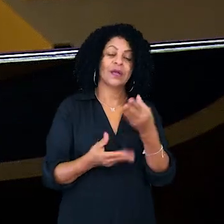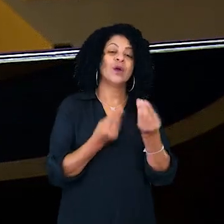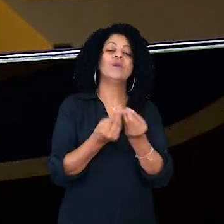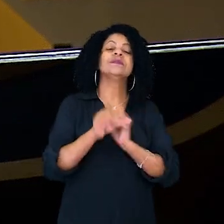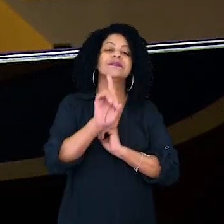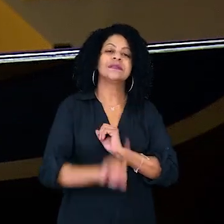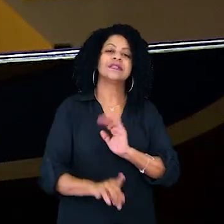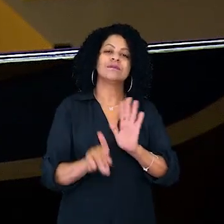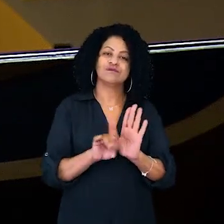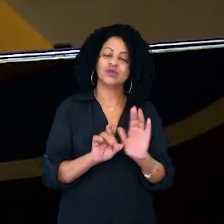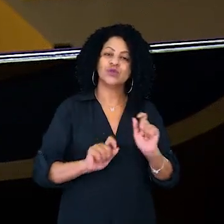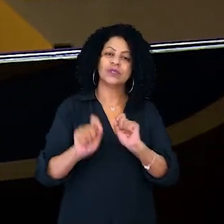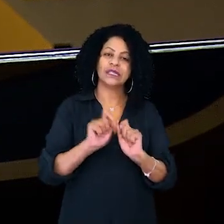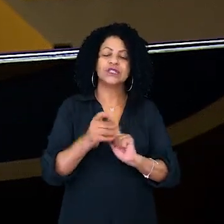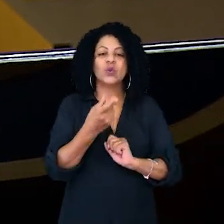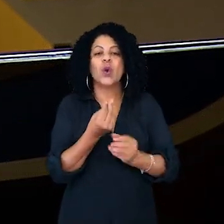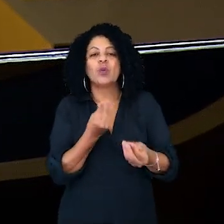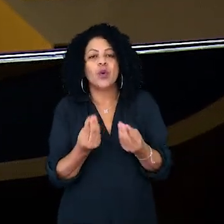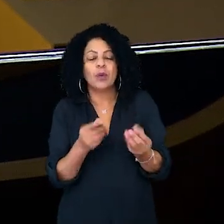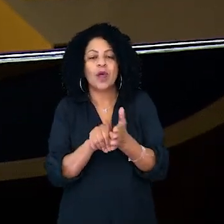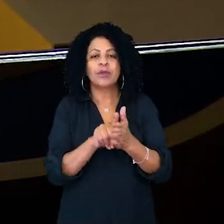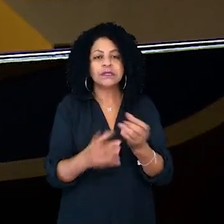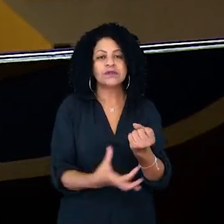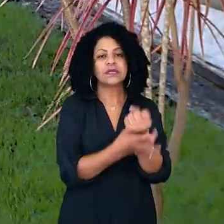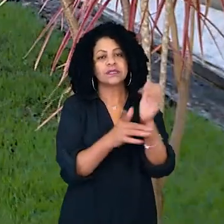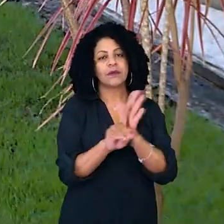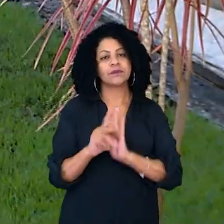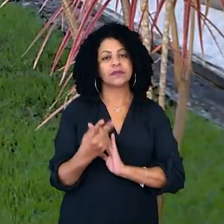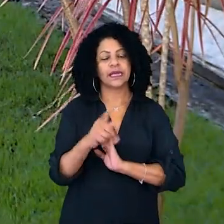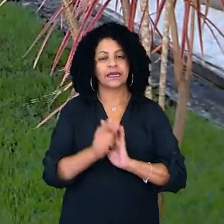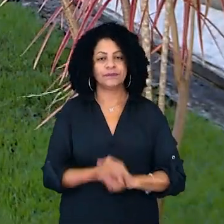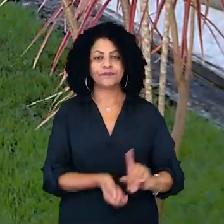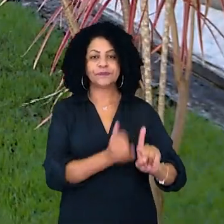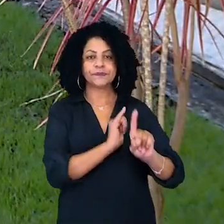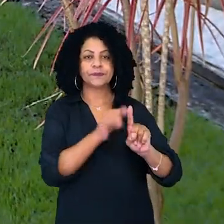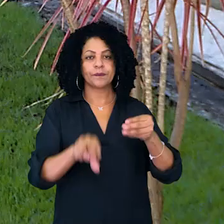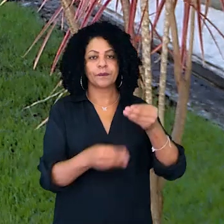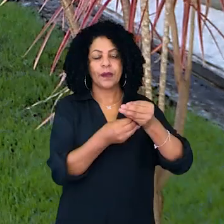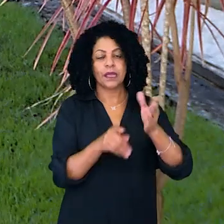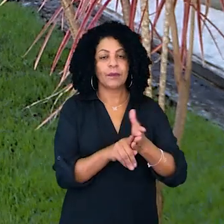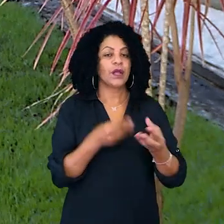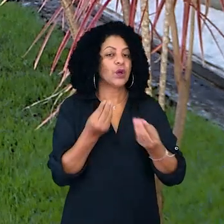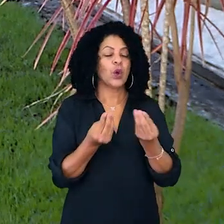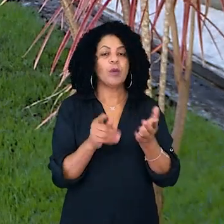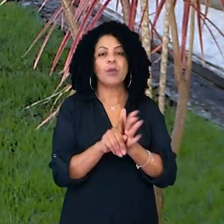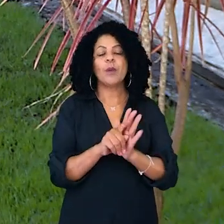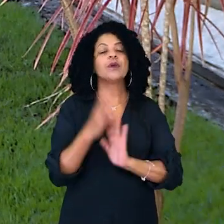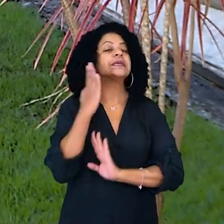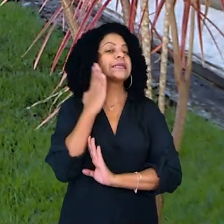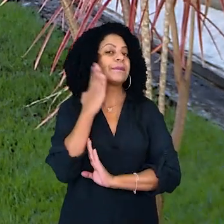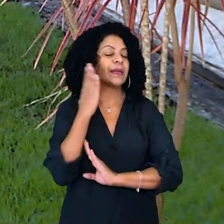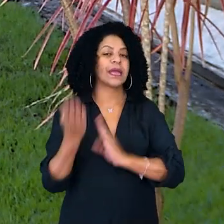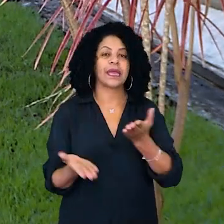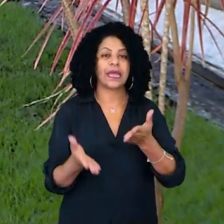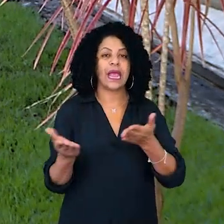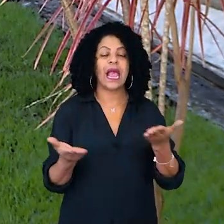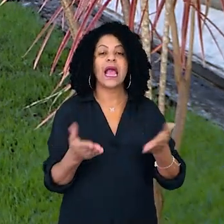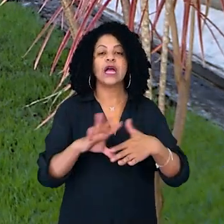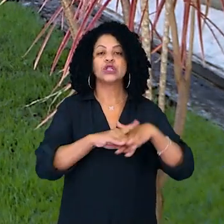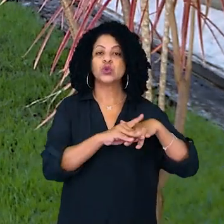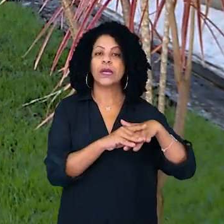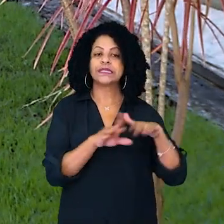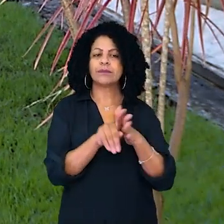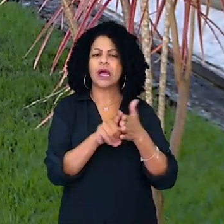e liquidez do direito exigíveis para a concessão da segurança. O relator acrescentou que, para reconhecer a relação entre